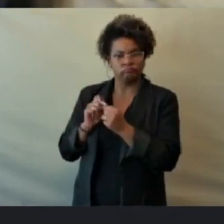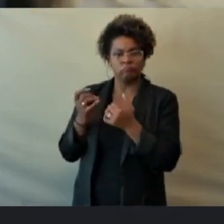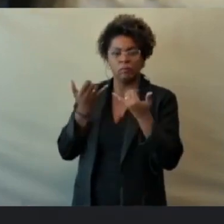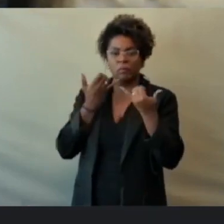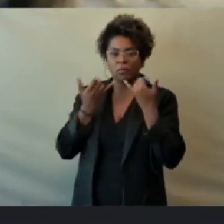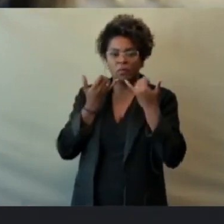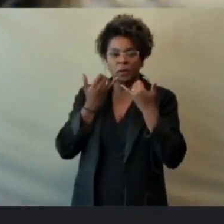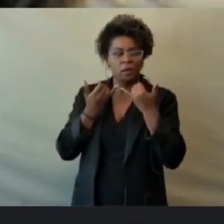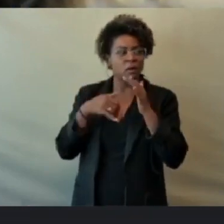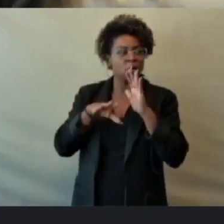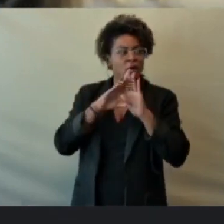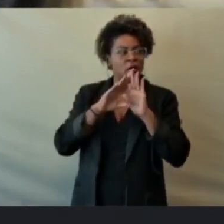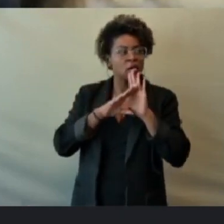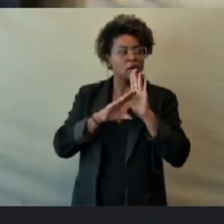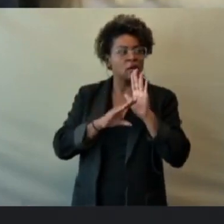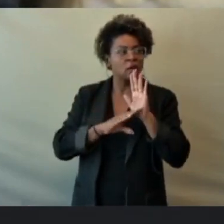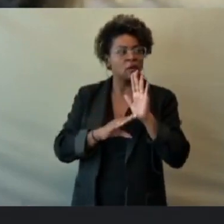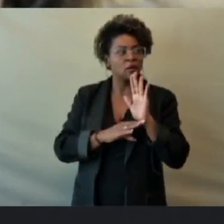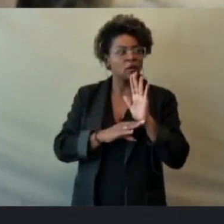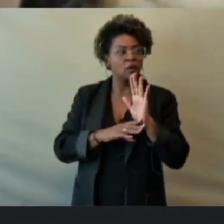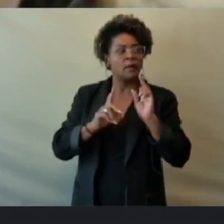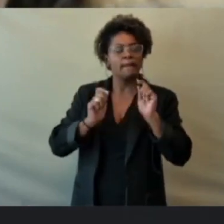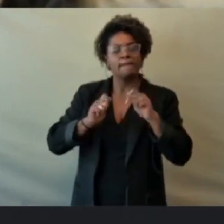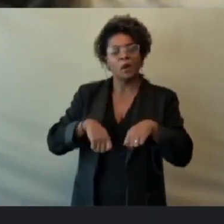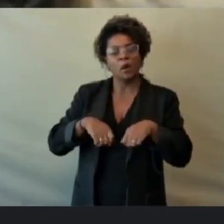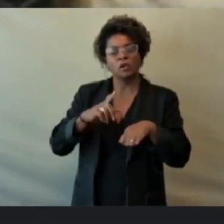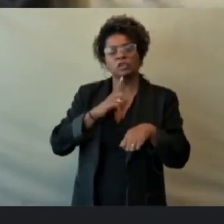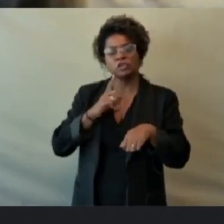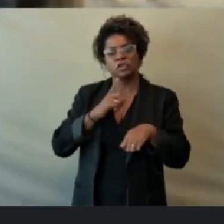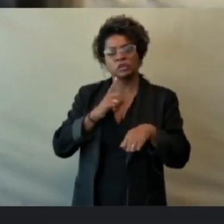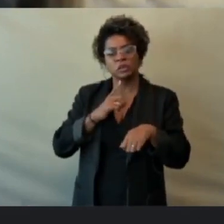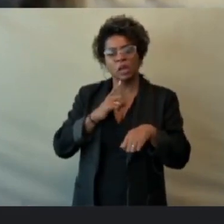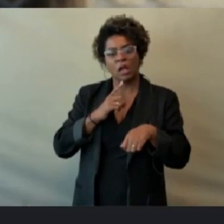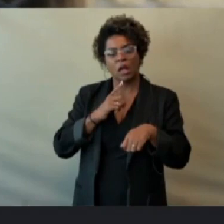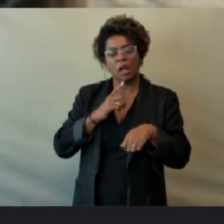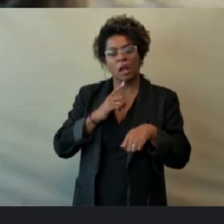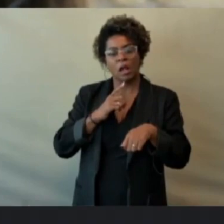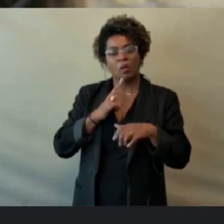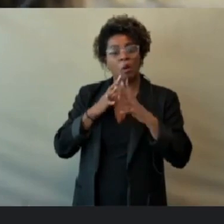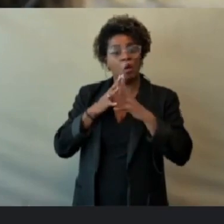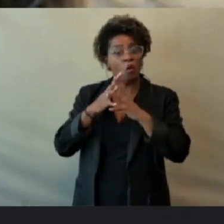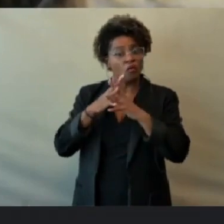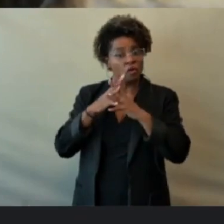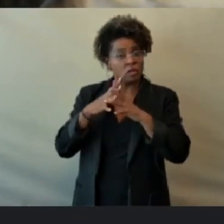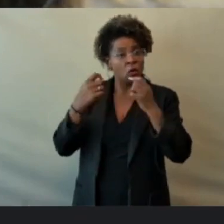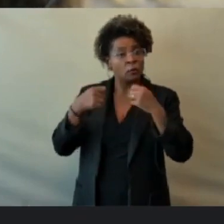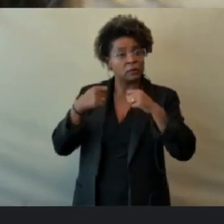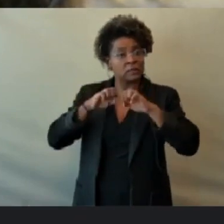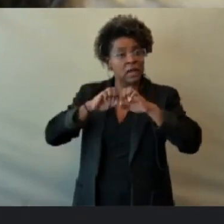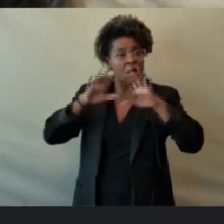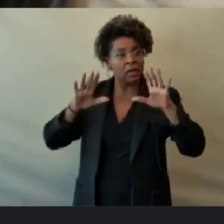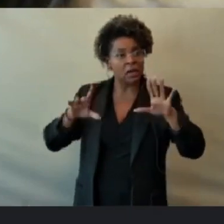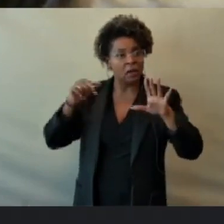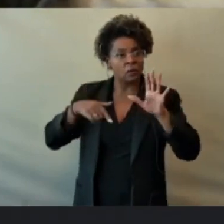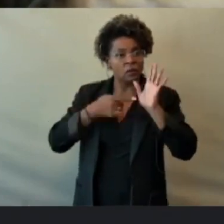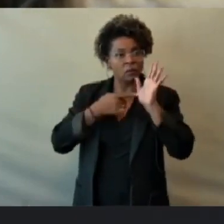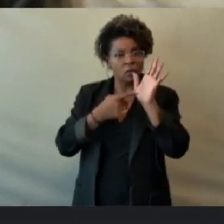acho que pode estar havendo uma confusão e aí só para a gente esclarecer que eu acho que pode dar um pouco de luz do das discussões